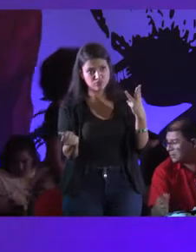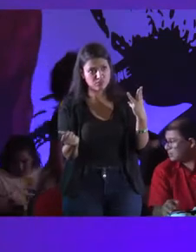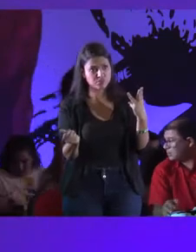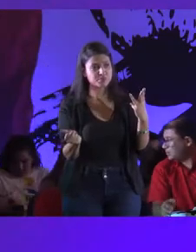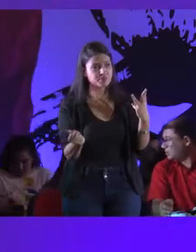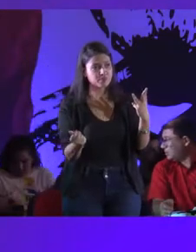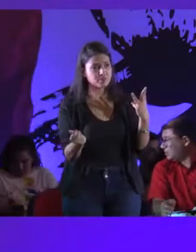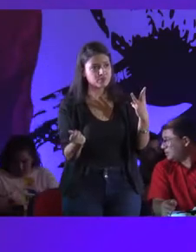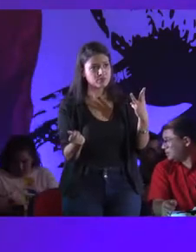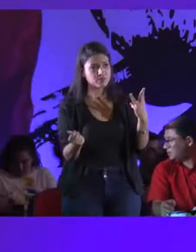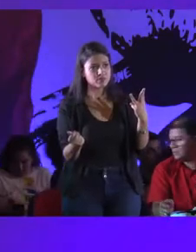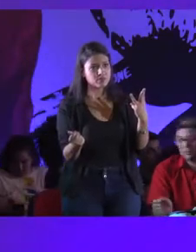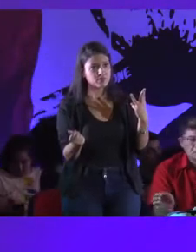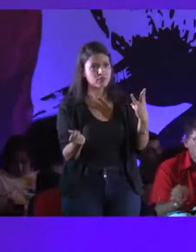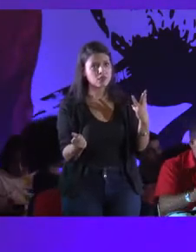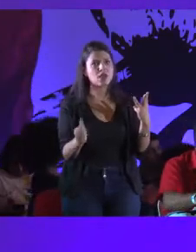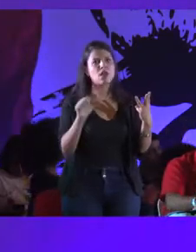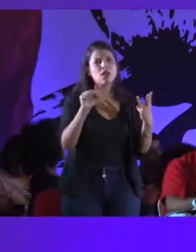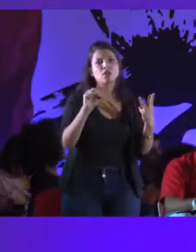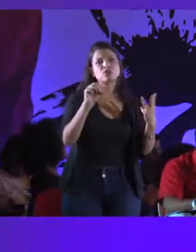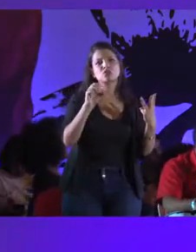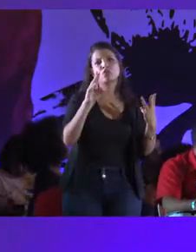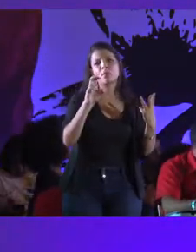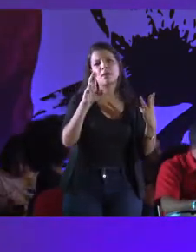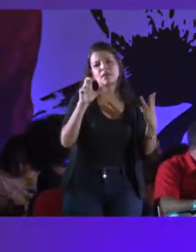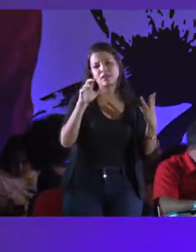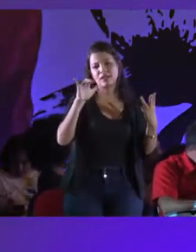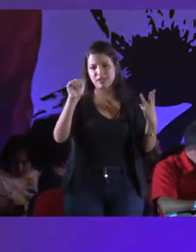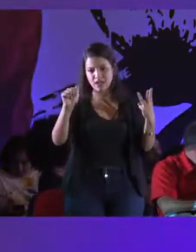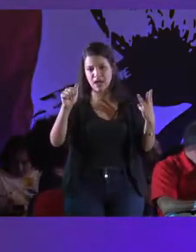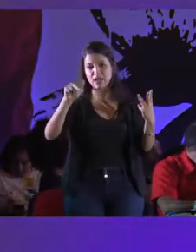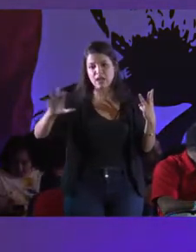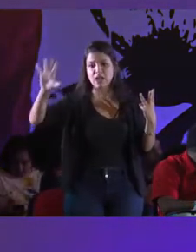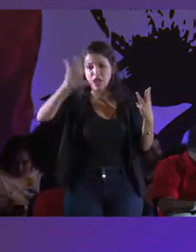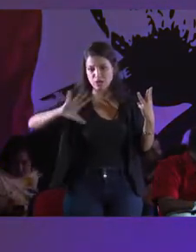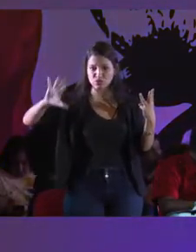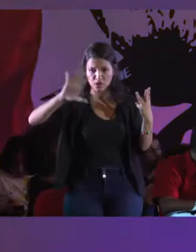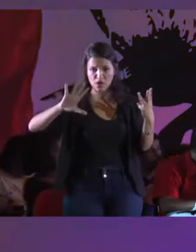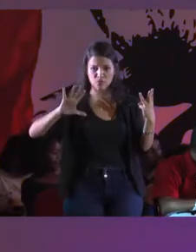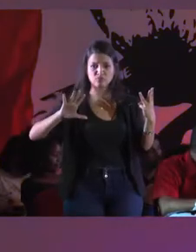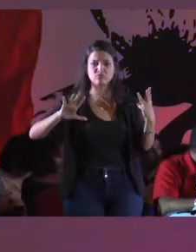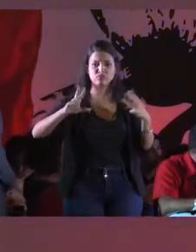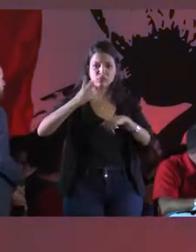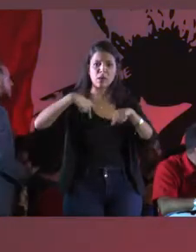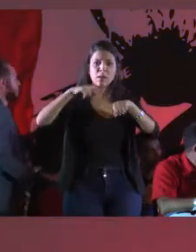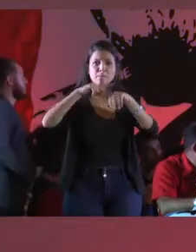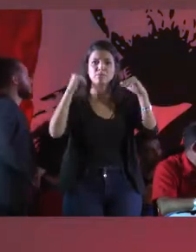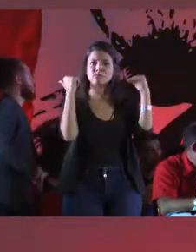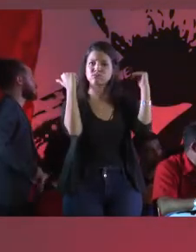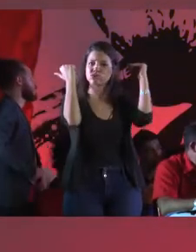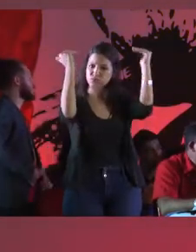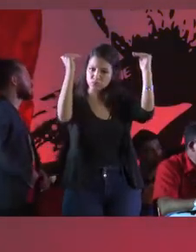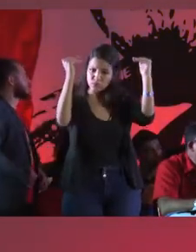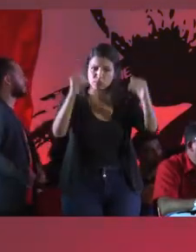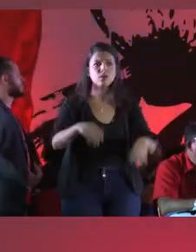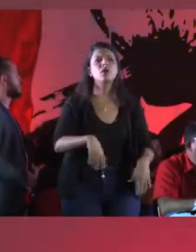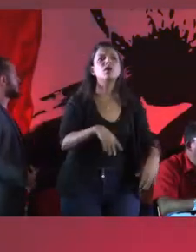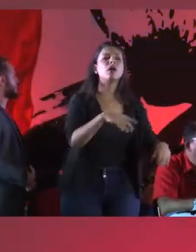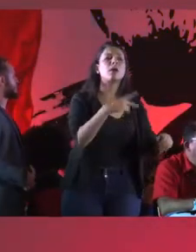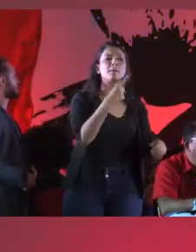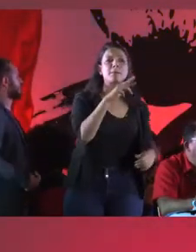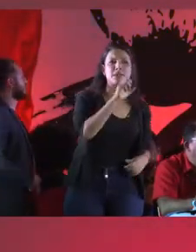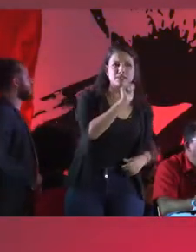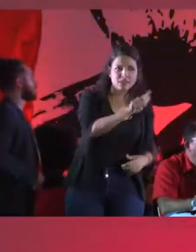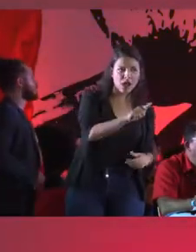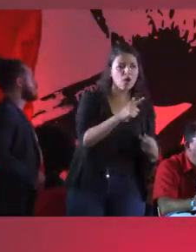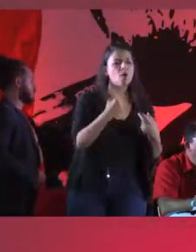Constituição é a soberania nacional. A entrega das nossas riquezas, do petróleo, do pré-sal, o desmonte da